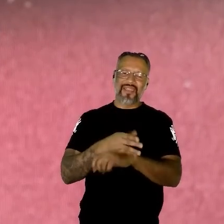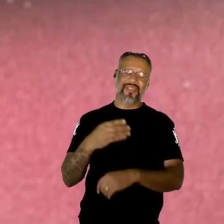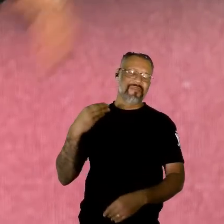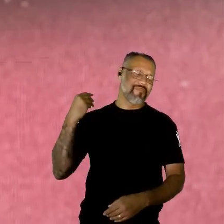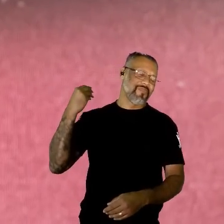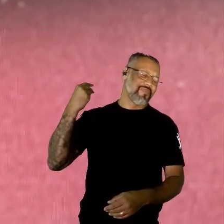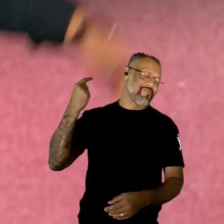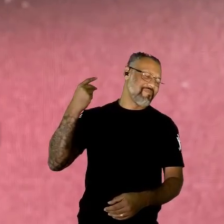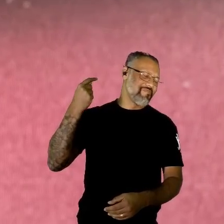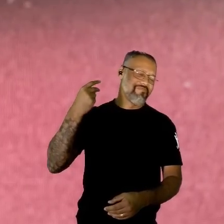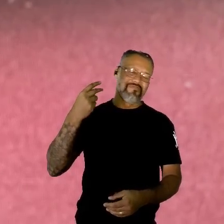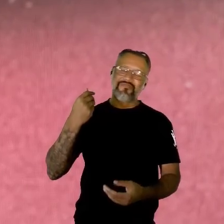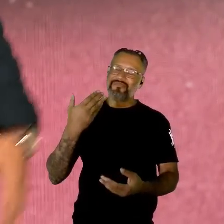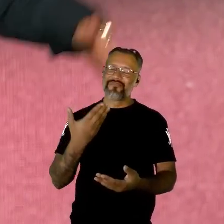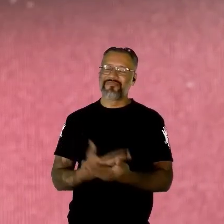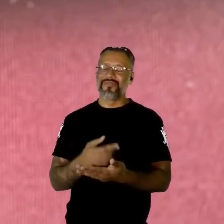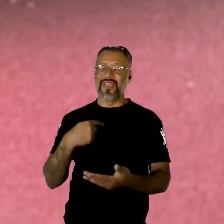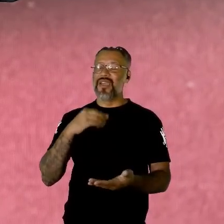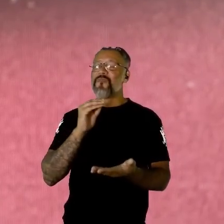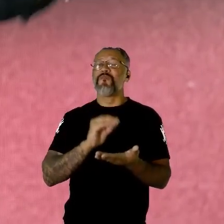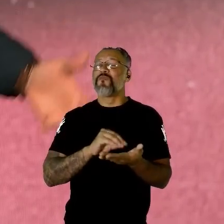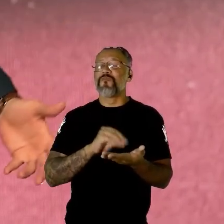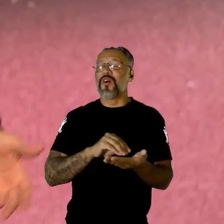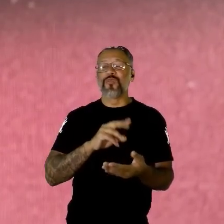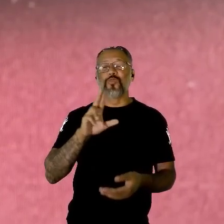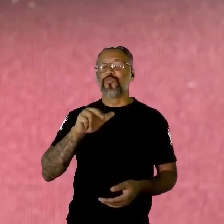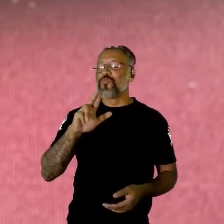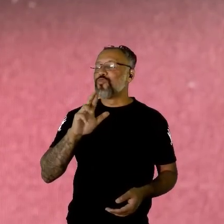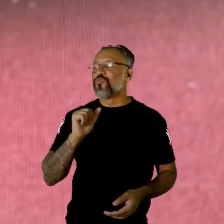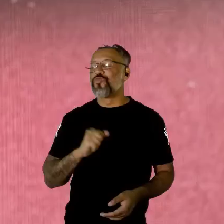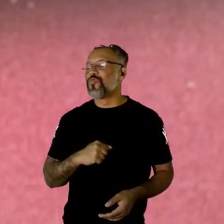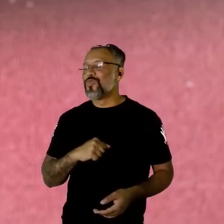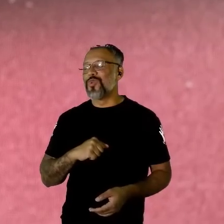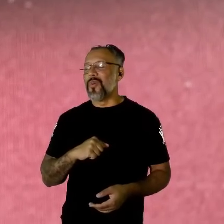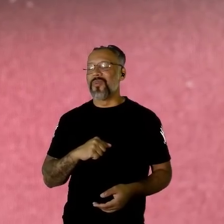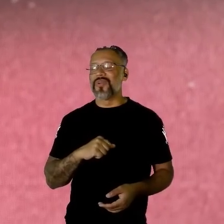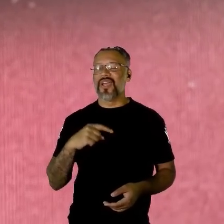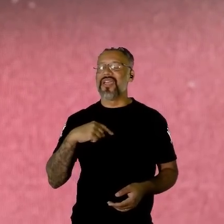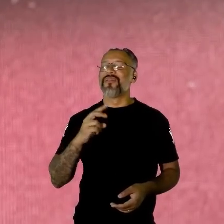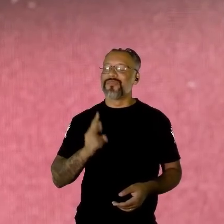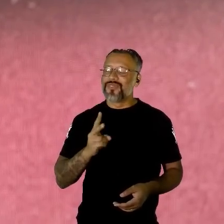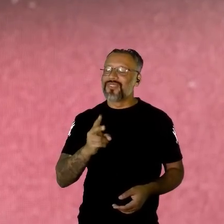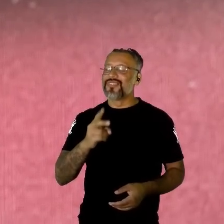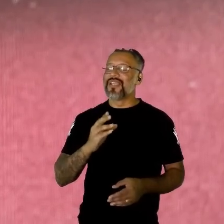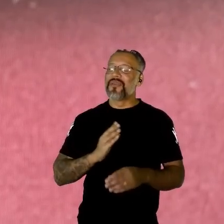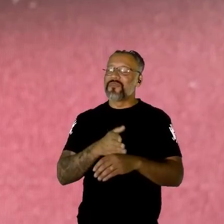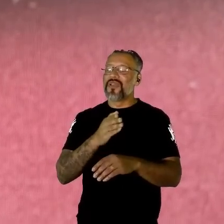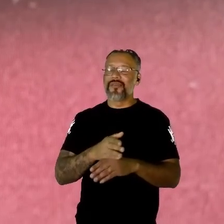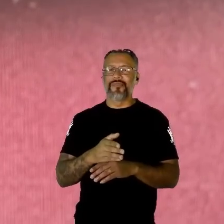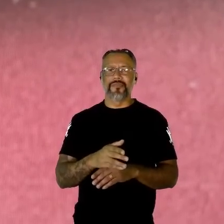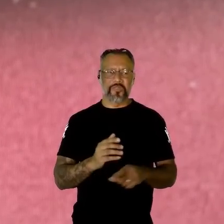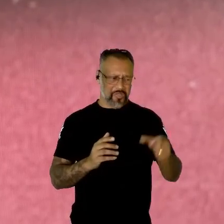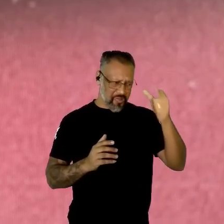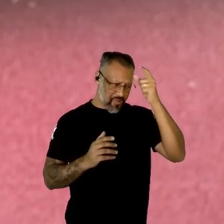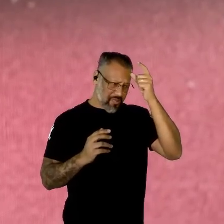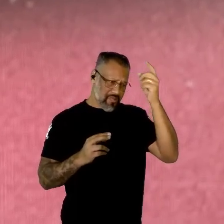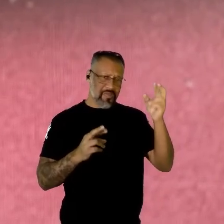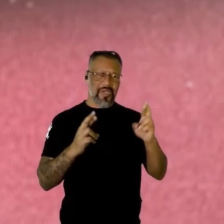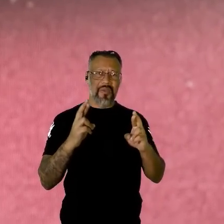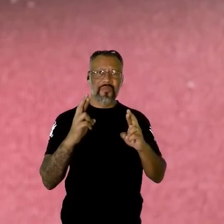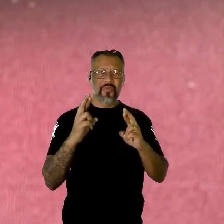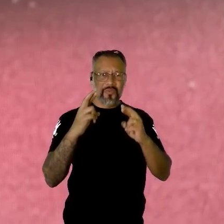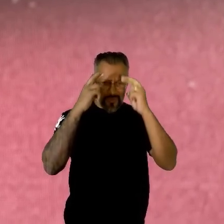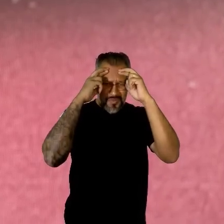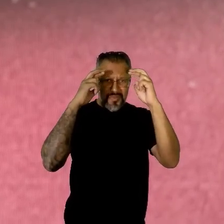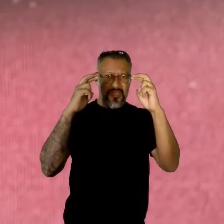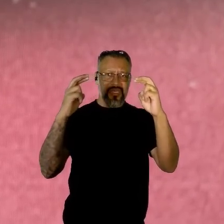sacrifício eu não falto na escala e A grande questão é o diabo não respeita templo o diabo respeita templo